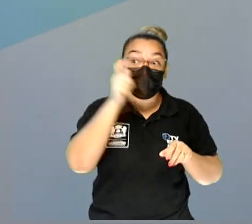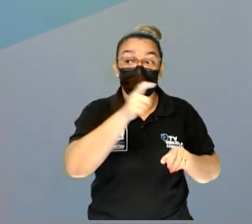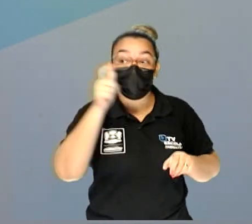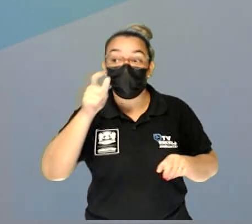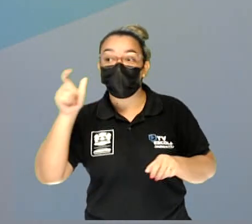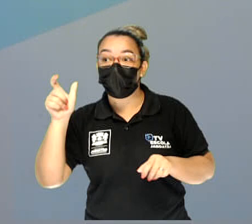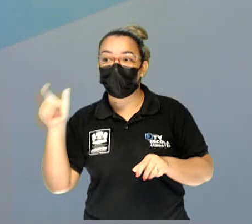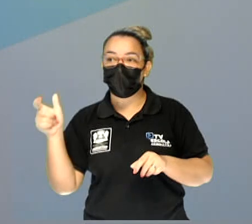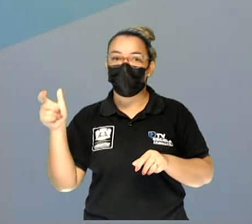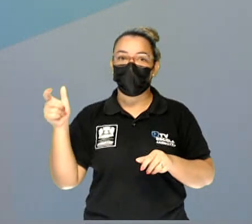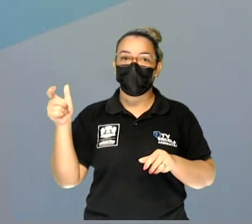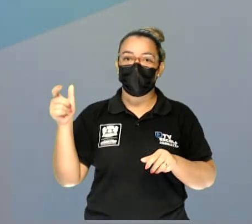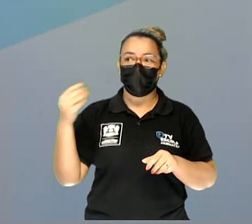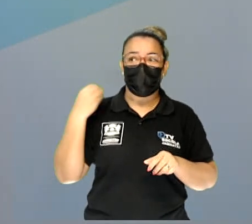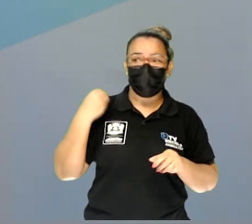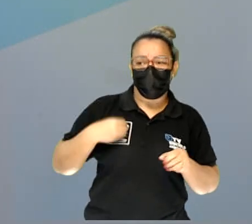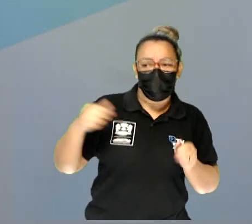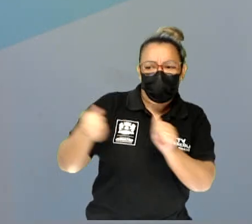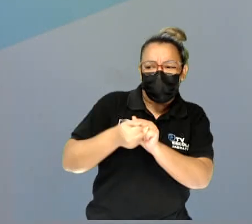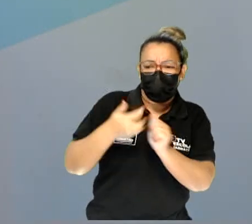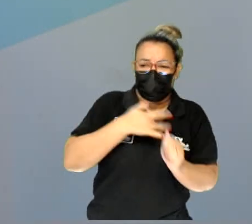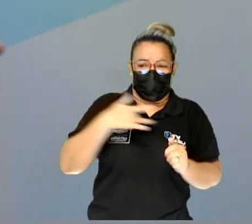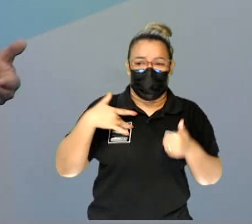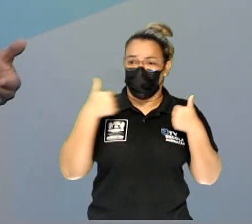essa convivência não era mais saudável,